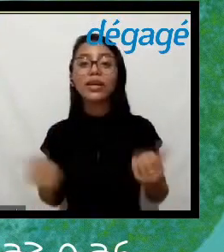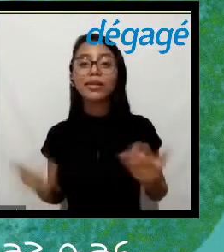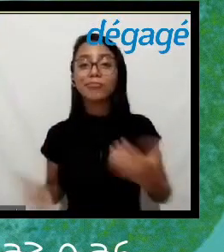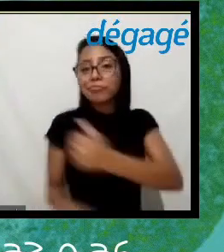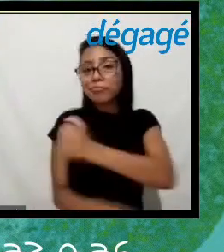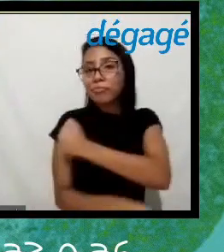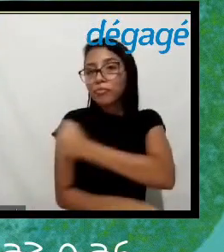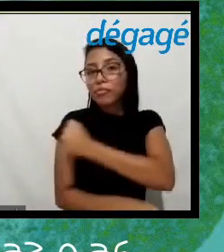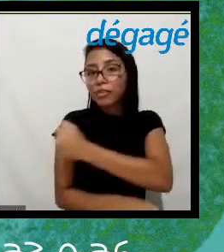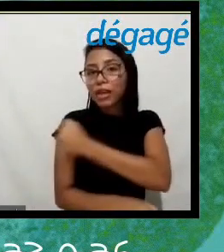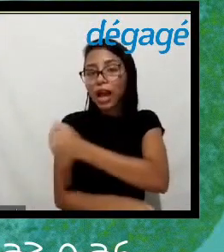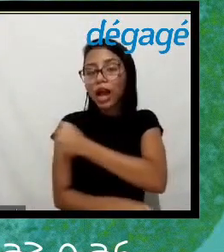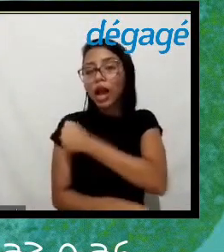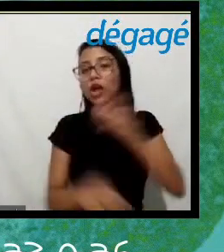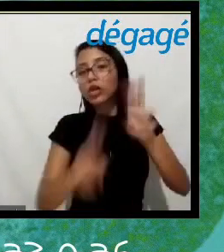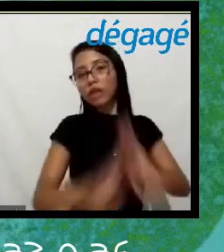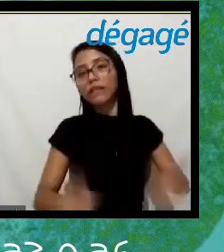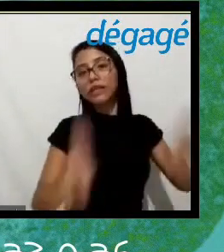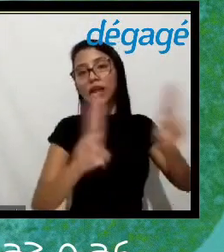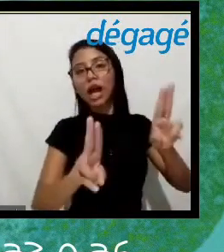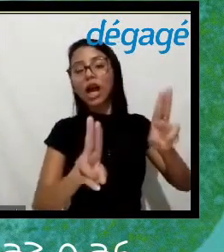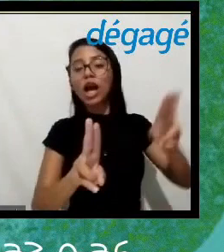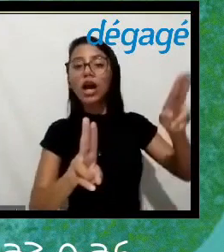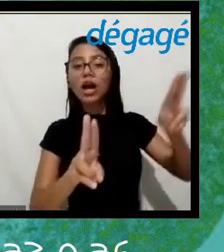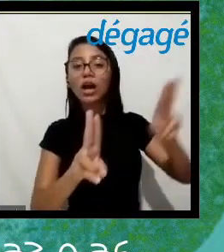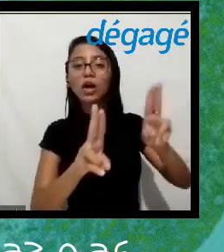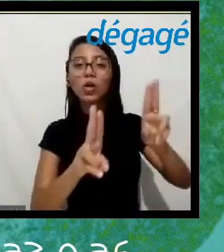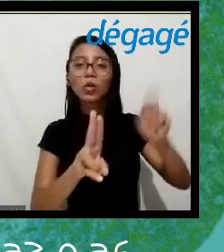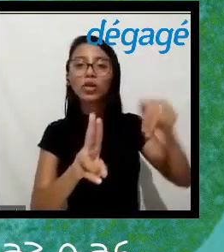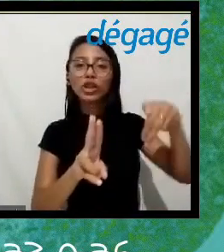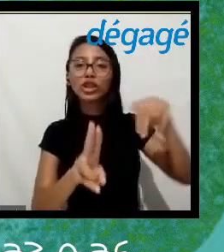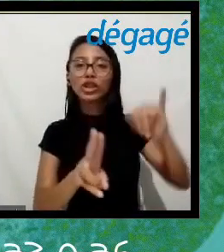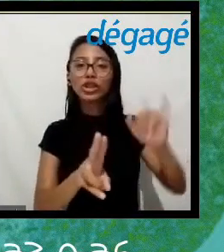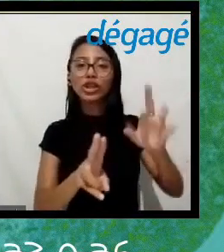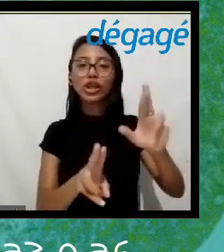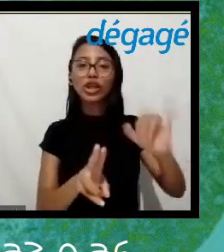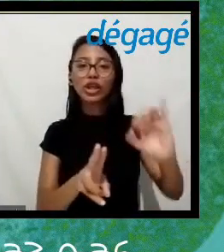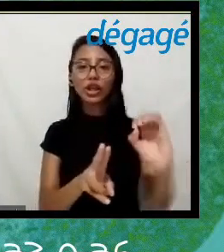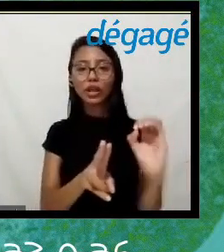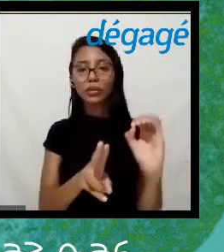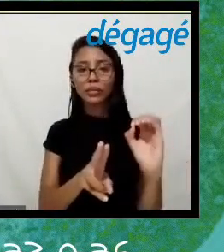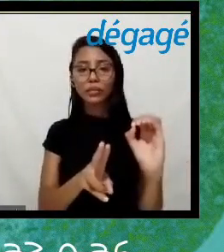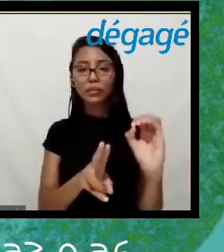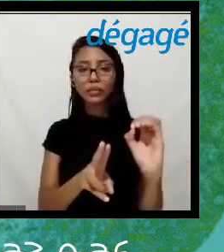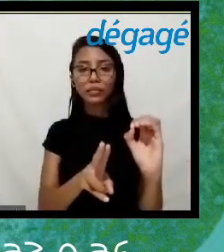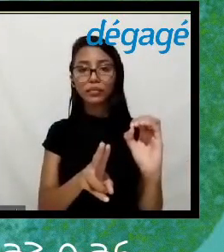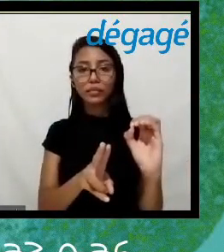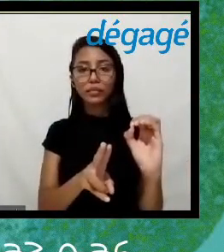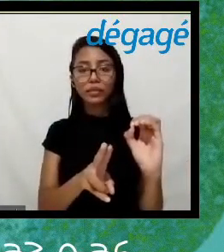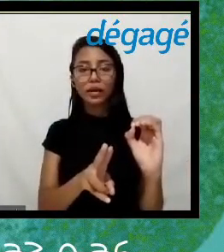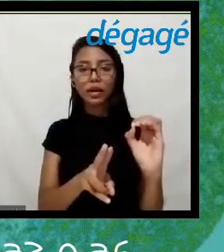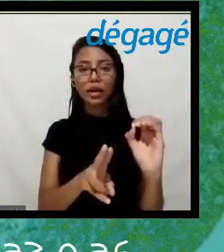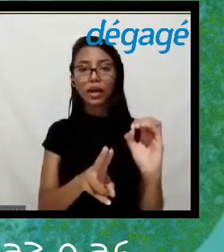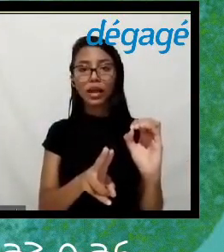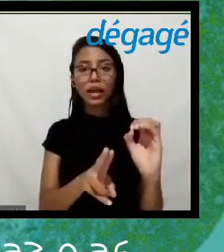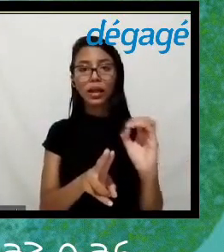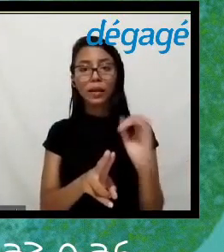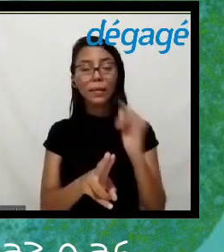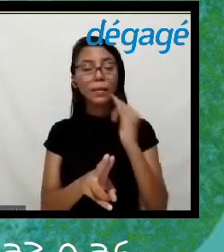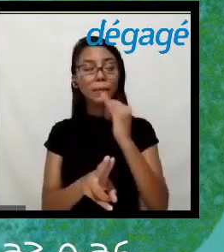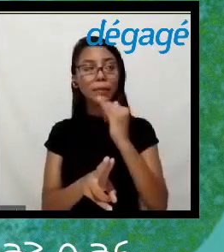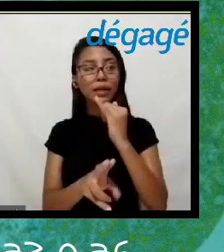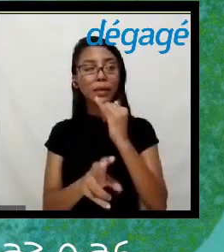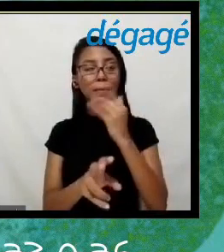primeiro momento, eles estranharam a presença desses corpos diferentes dos habituais à instituição. Eu lembro de ter uma conversa